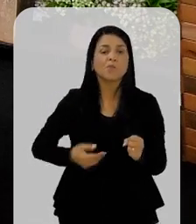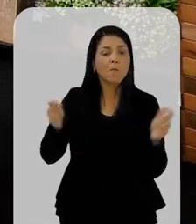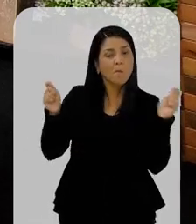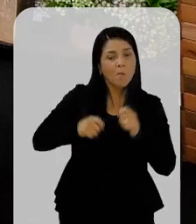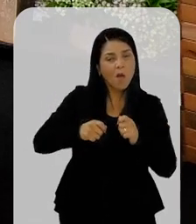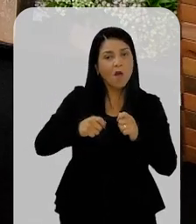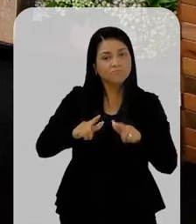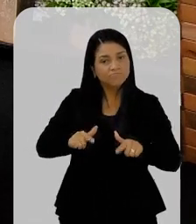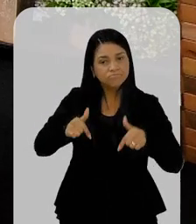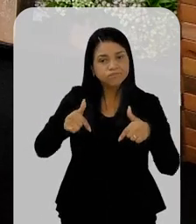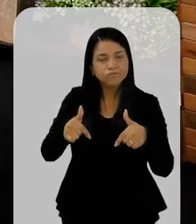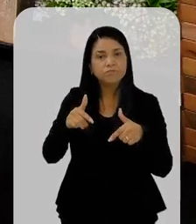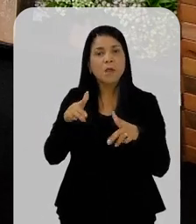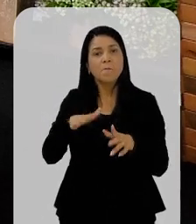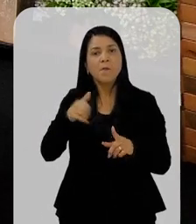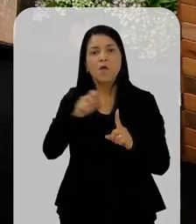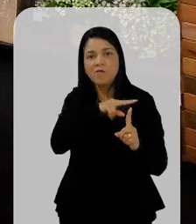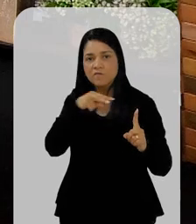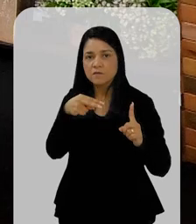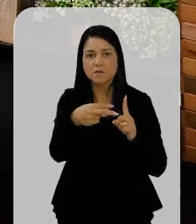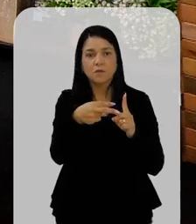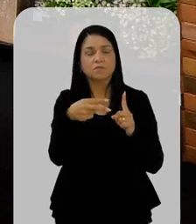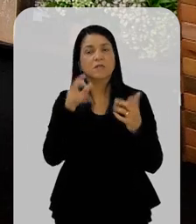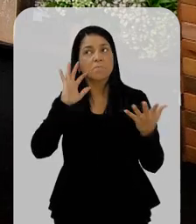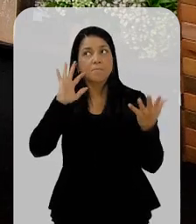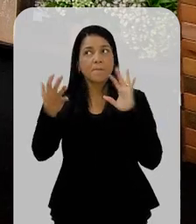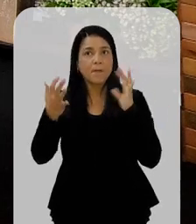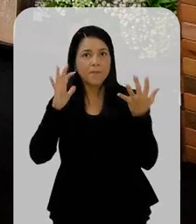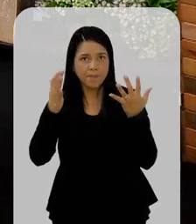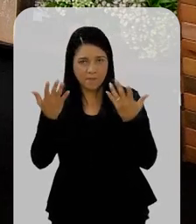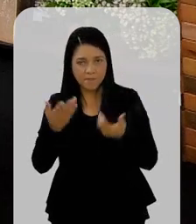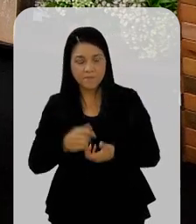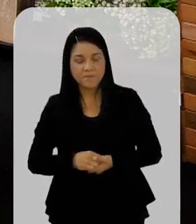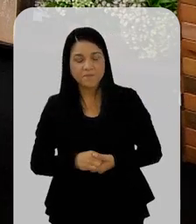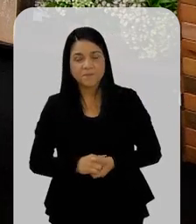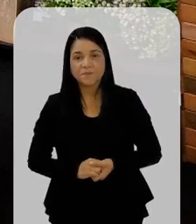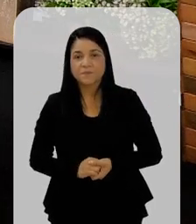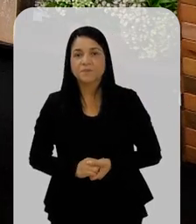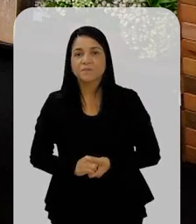poder melhorar essa visão em relação a essas mudanças climáticas, deputado?